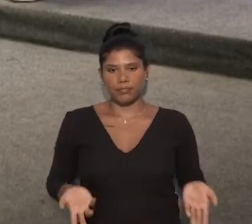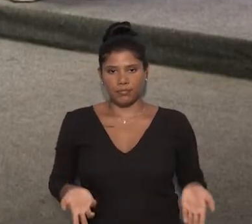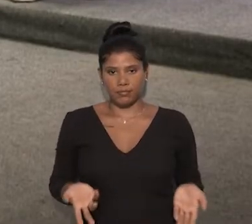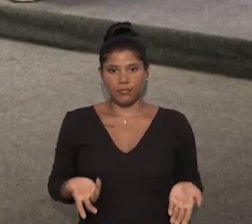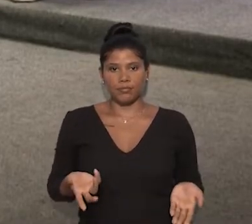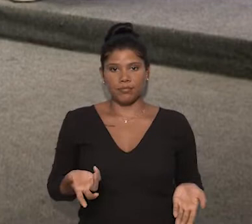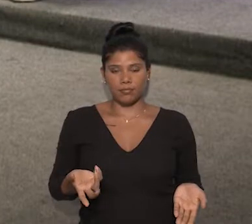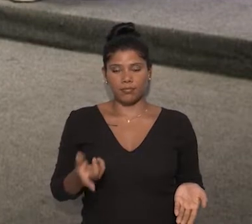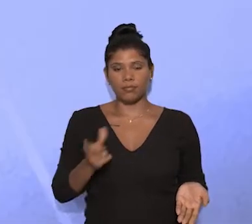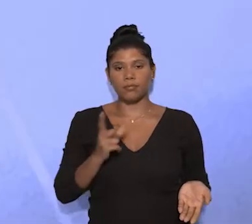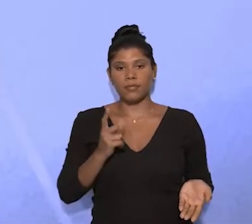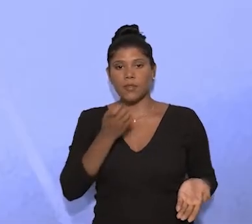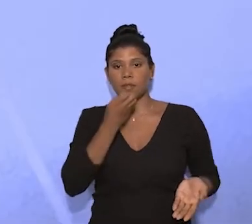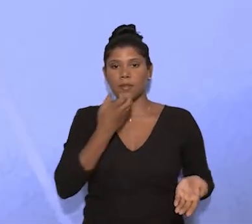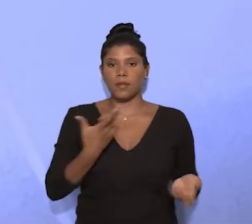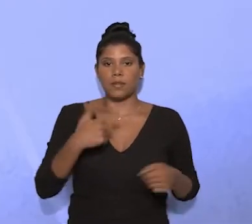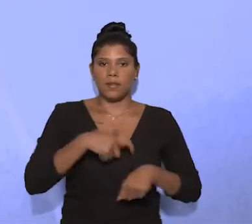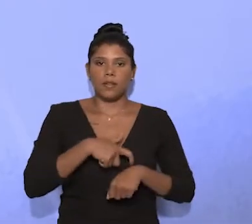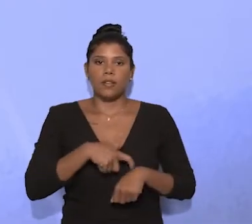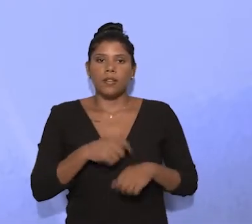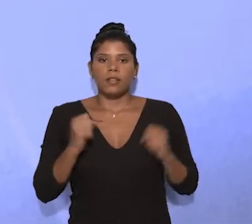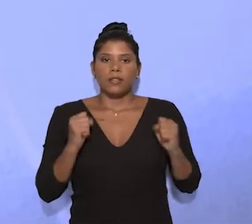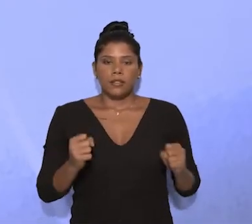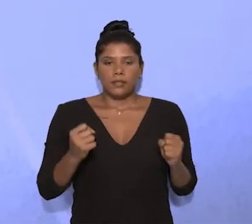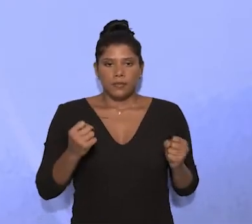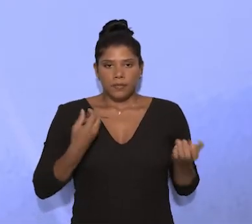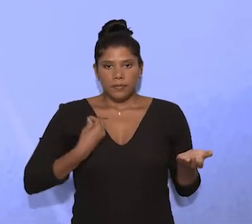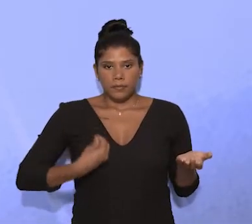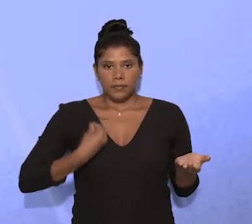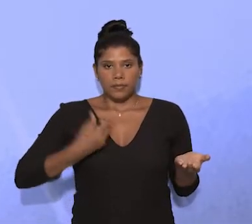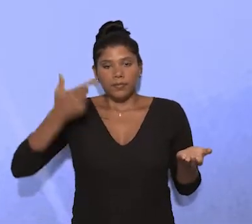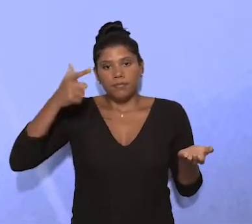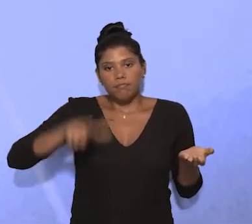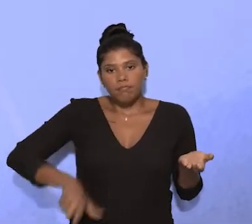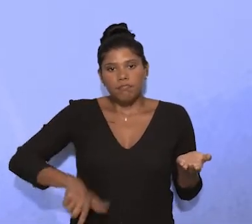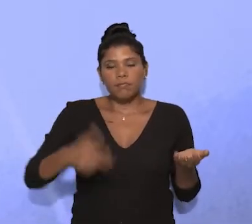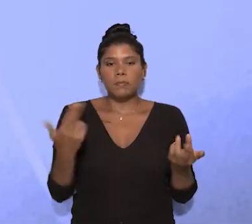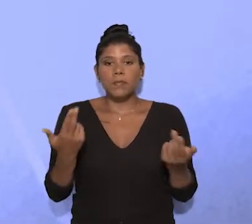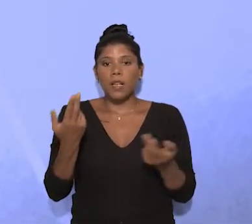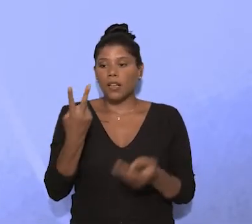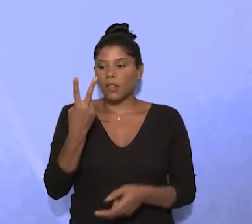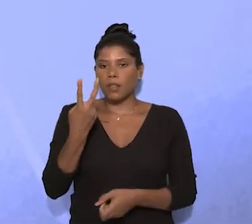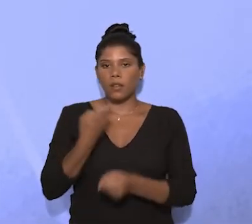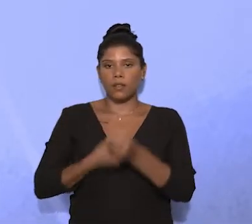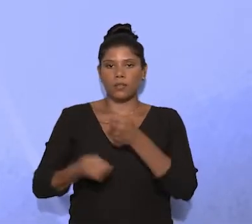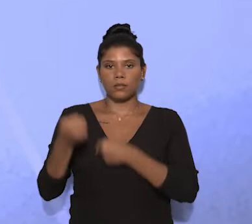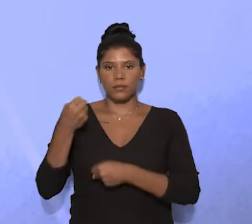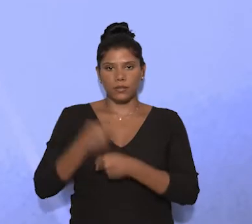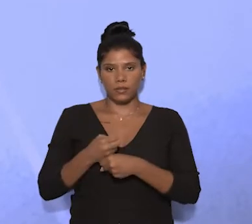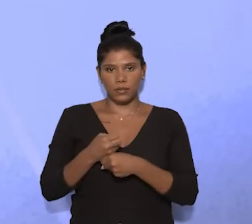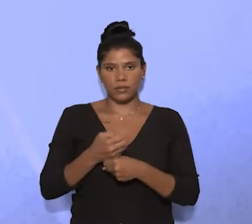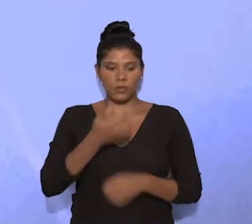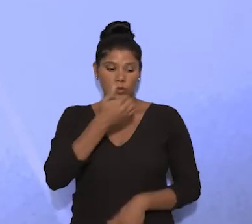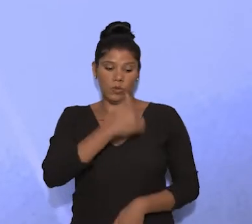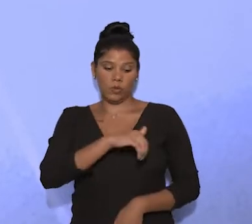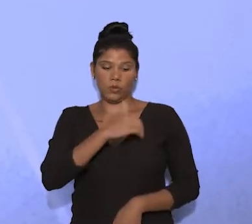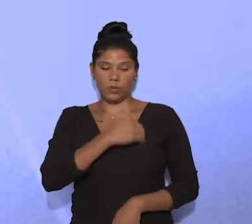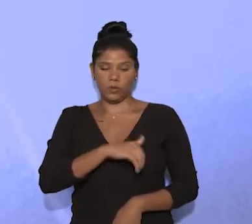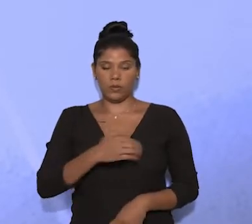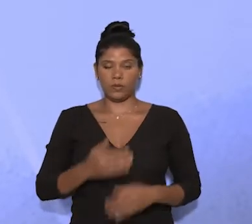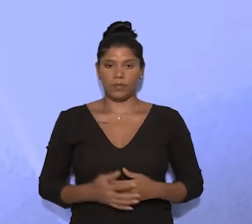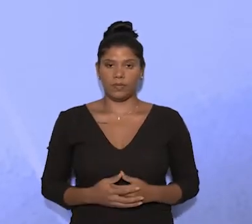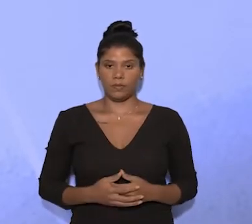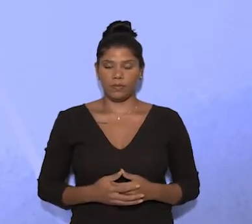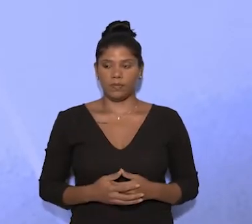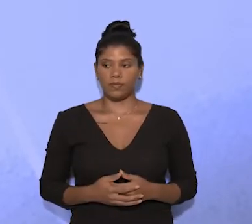bom momento que ele possa viver novamente como viveu há 2 anos com a camisa do Ceará.